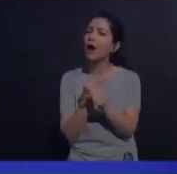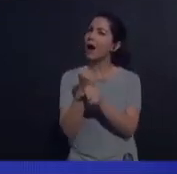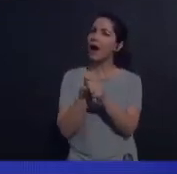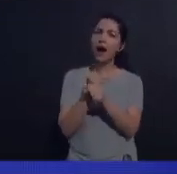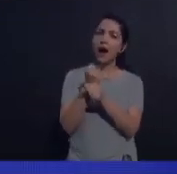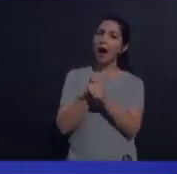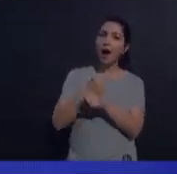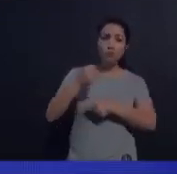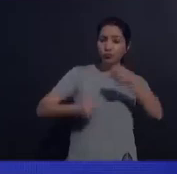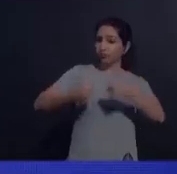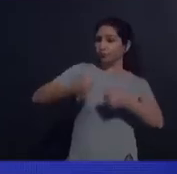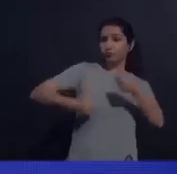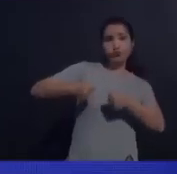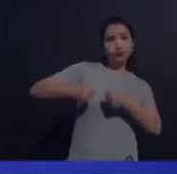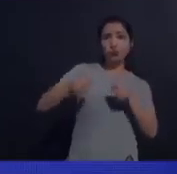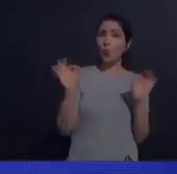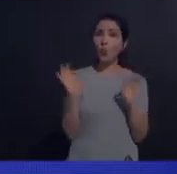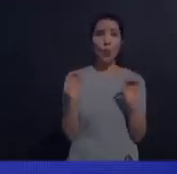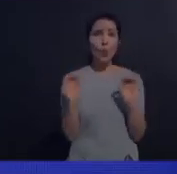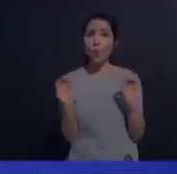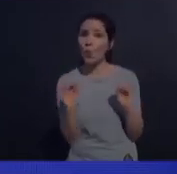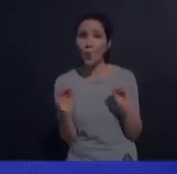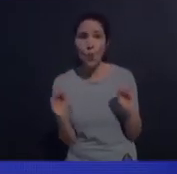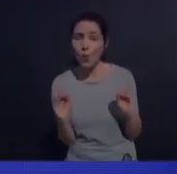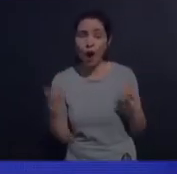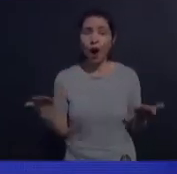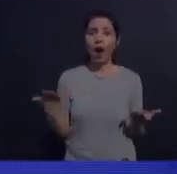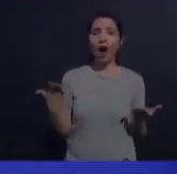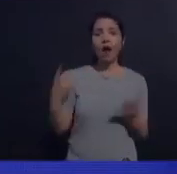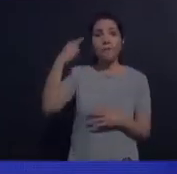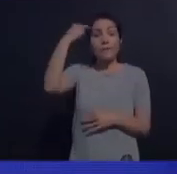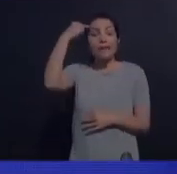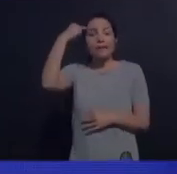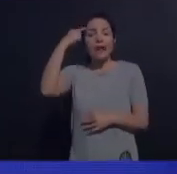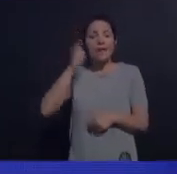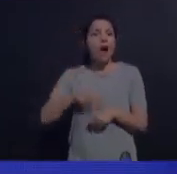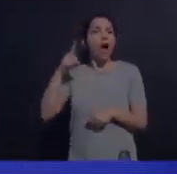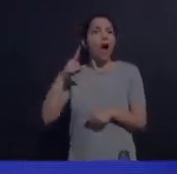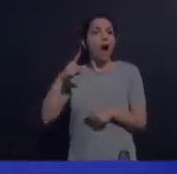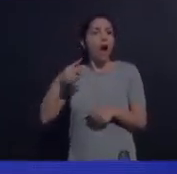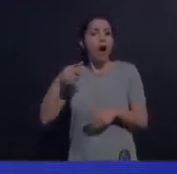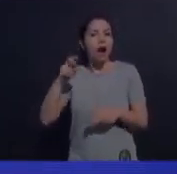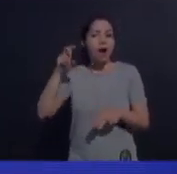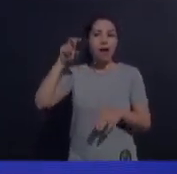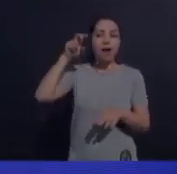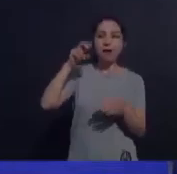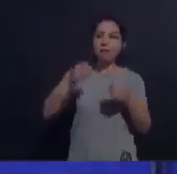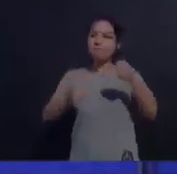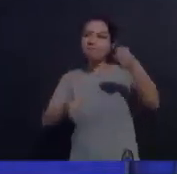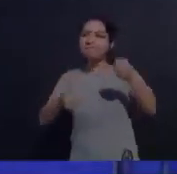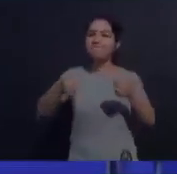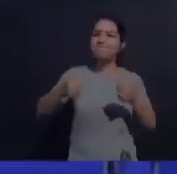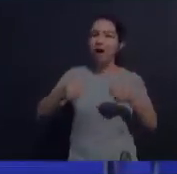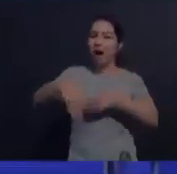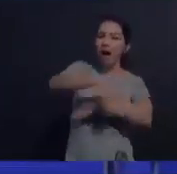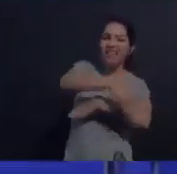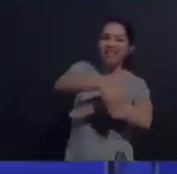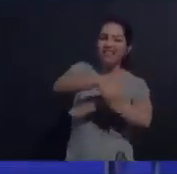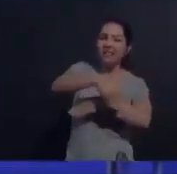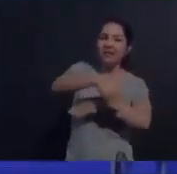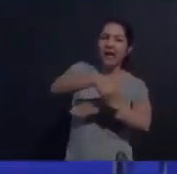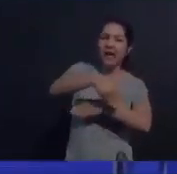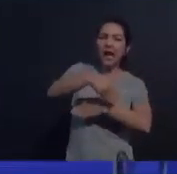medo eu pensava que quando eu saísse na esquina para dirigir que algo ruim e acontecer comigo